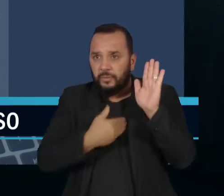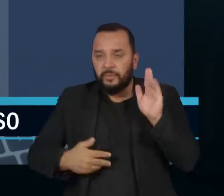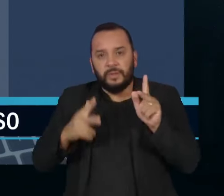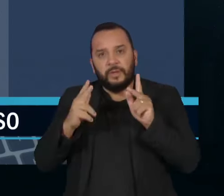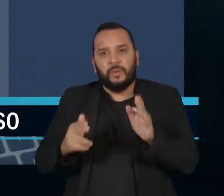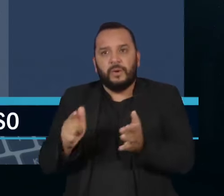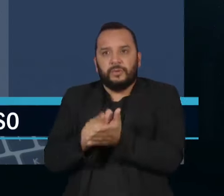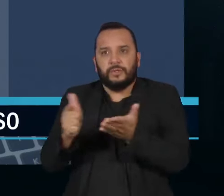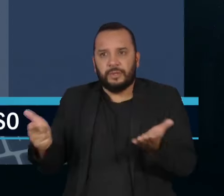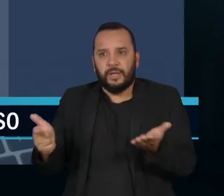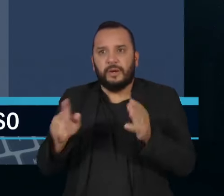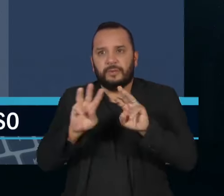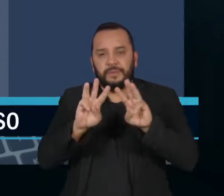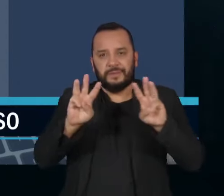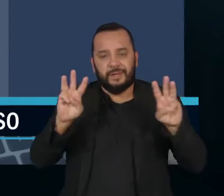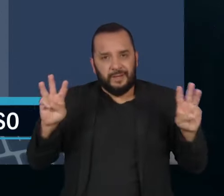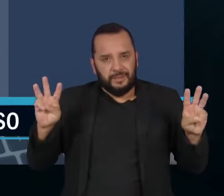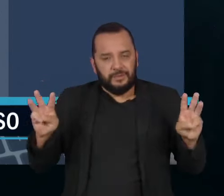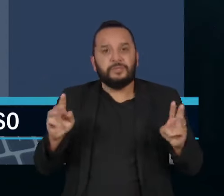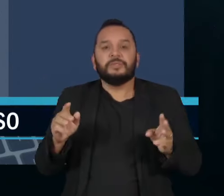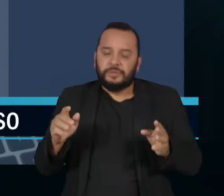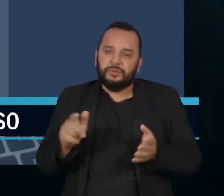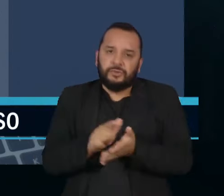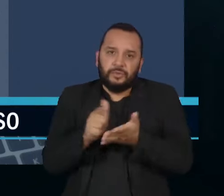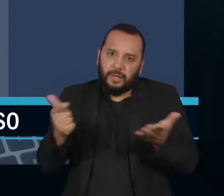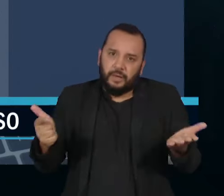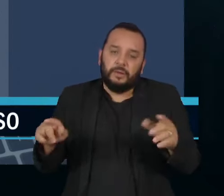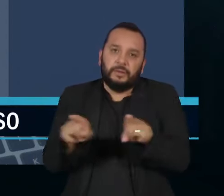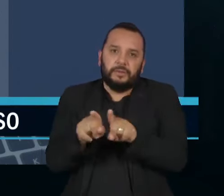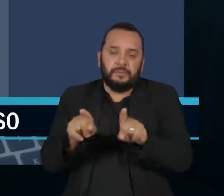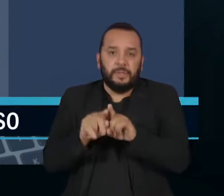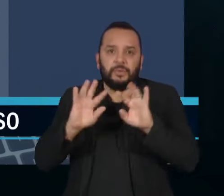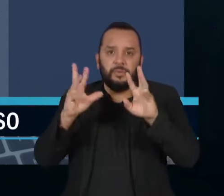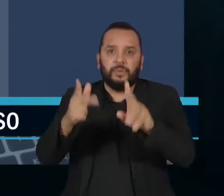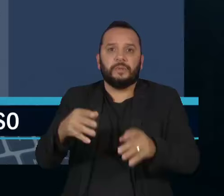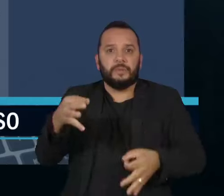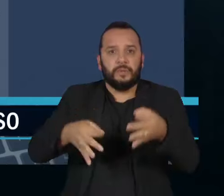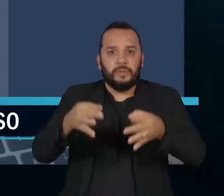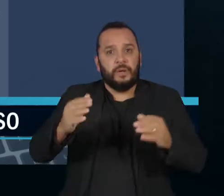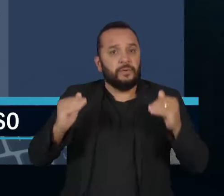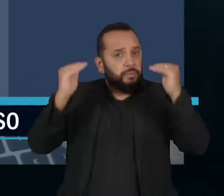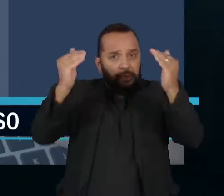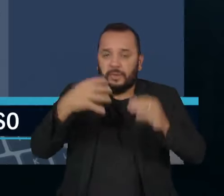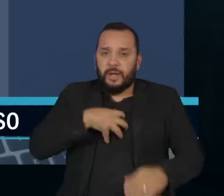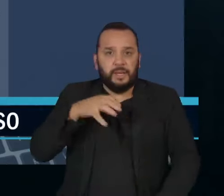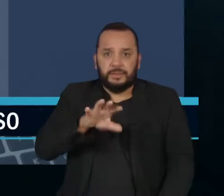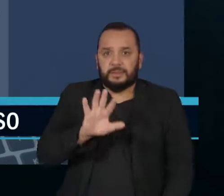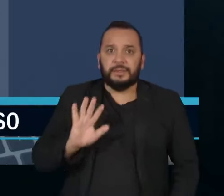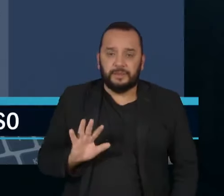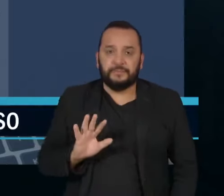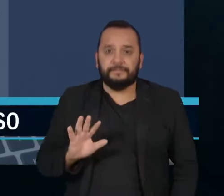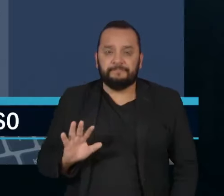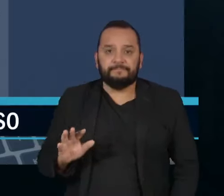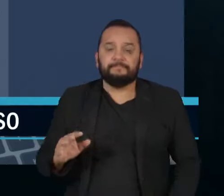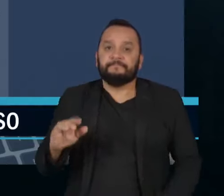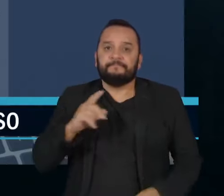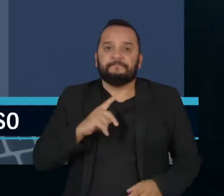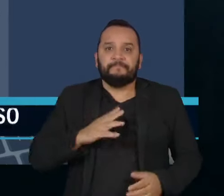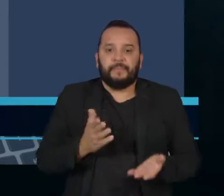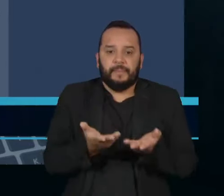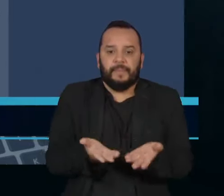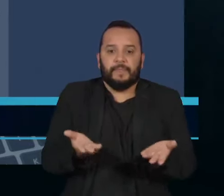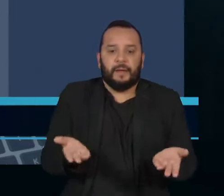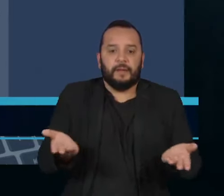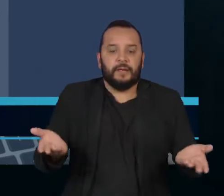jornais os sites jornalísticos e todos os demais tribunais superiores e justifica o pregão em razão do